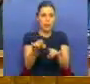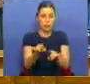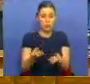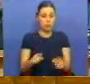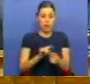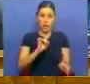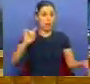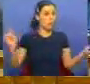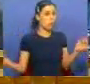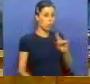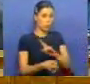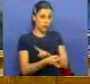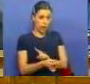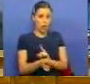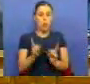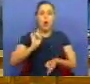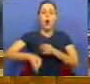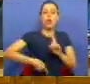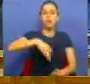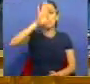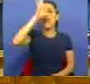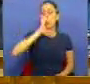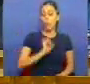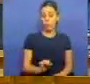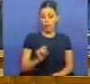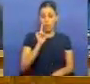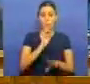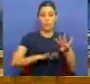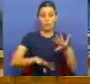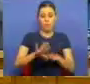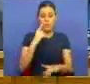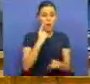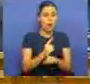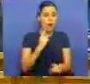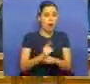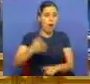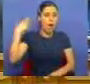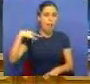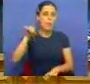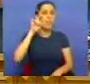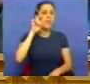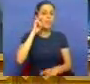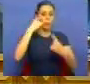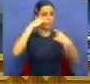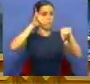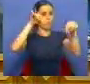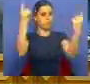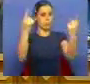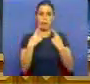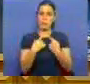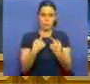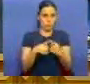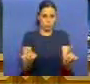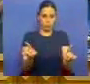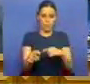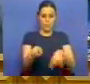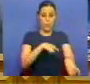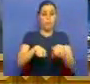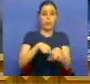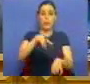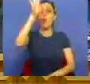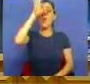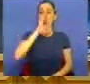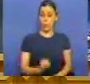exatamente o inverso do que o Governo tinha vindo a fazer, tinha defendido e anunciado, ou seja, a política do